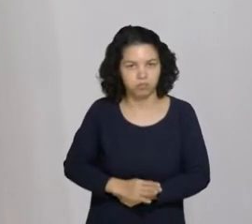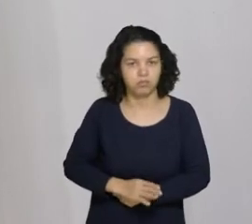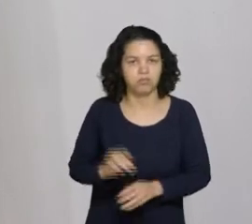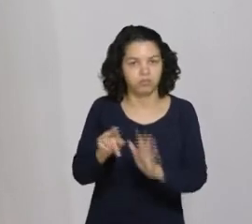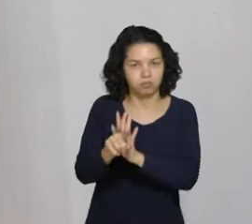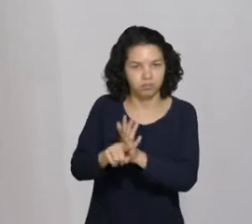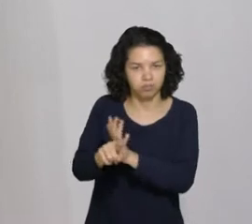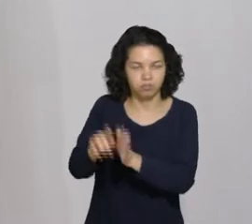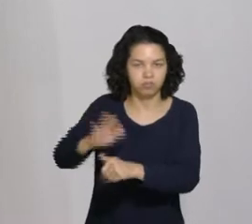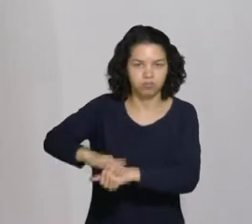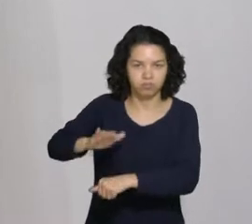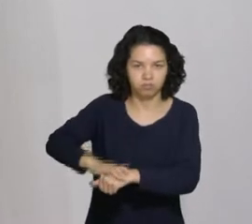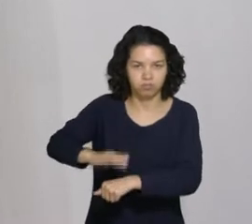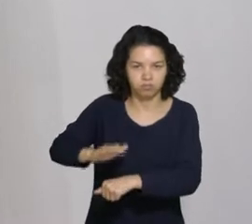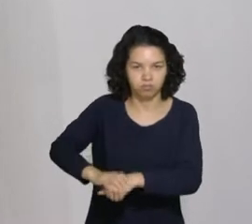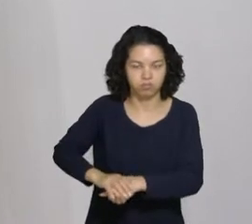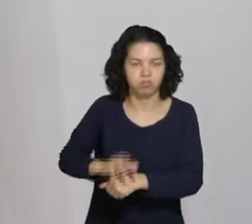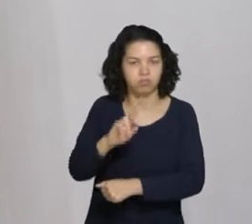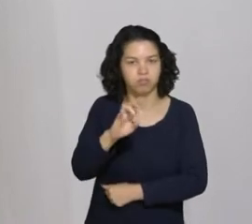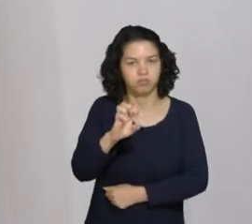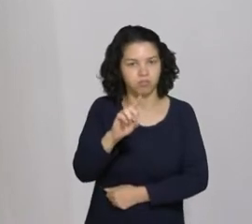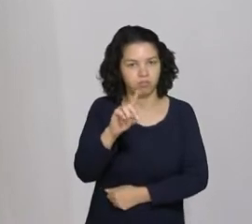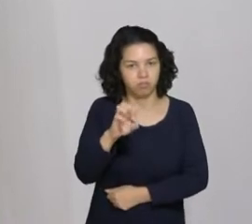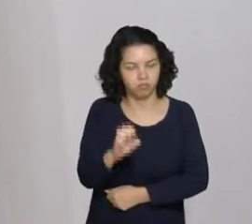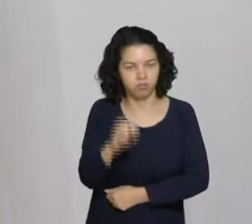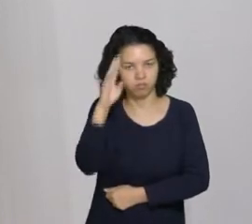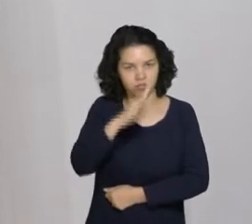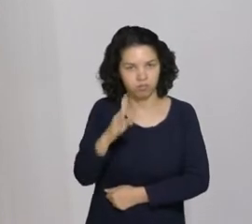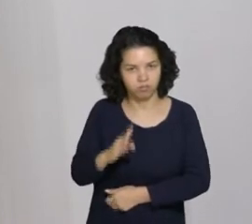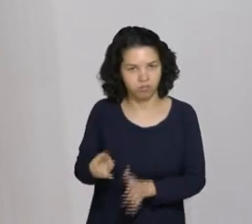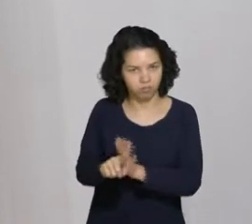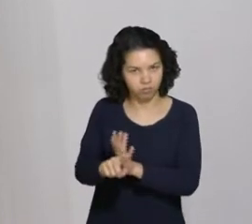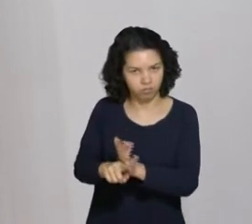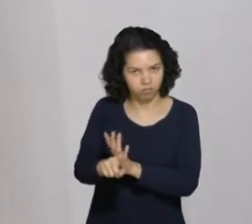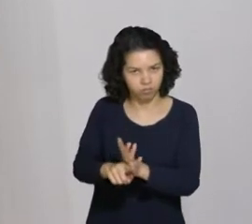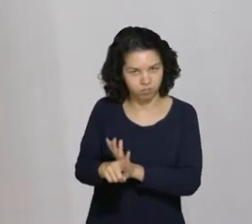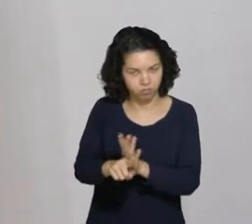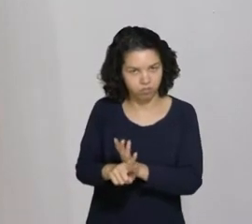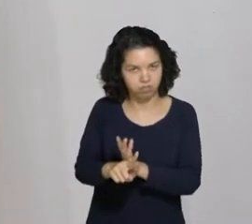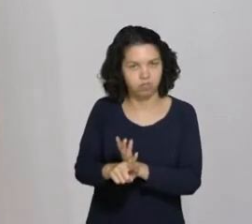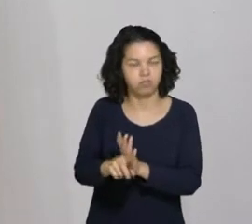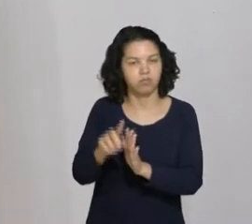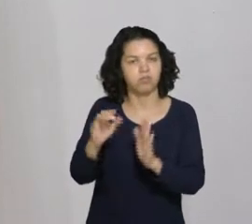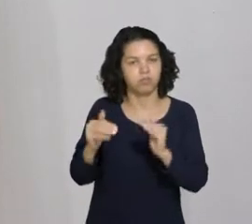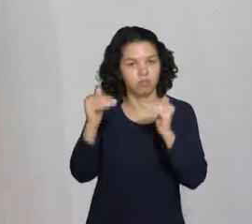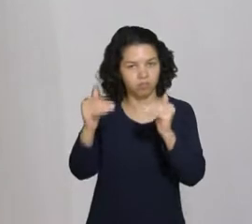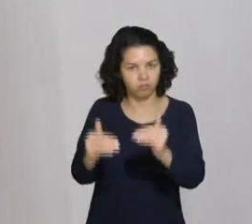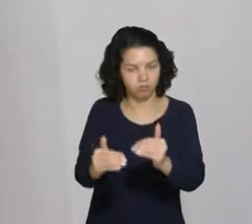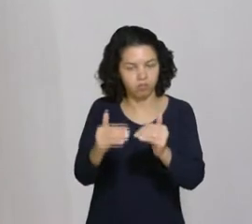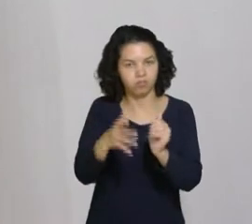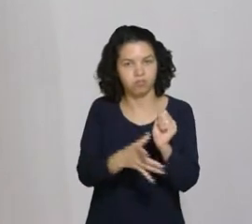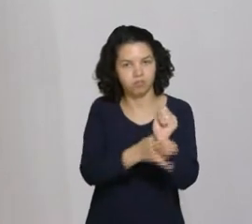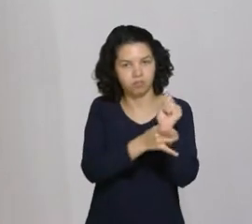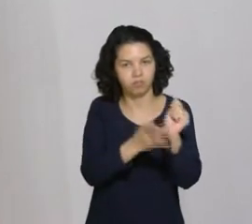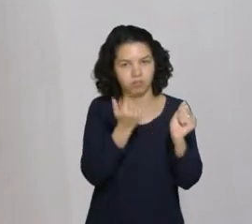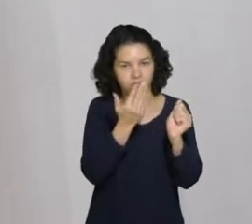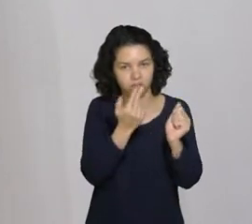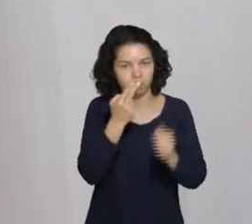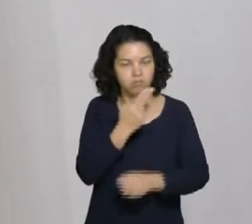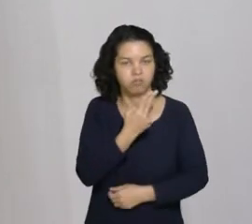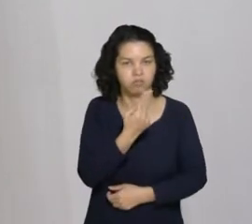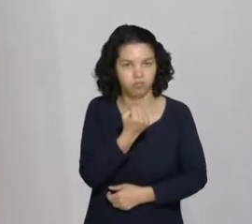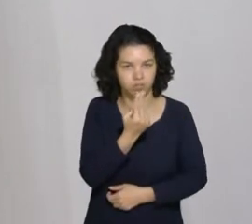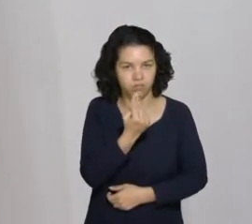Brasileira de pesquisa em soberania e segurança alimentar e nutricional e no contexto